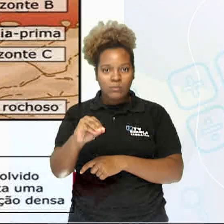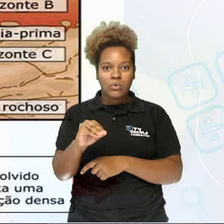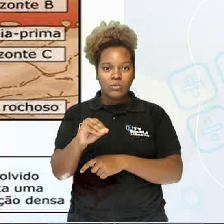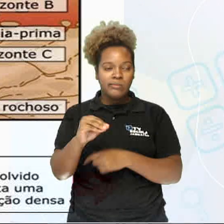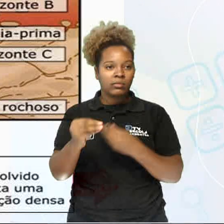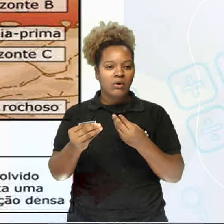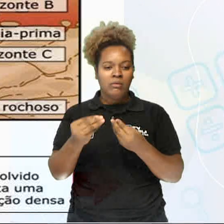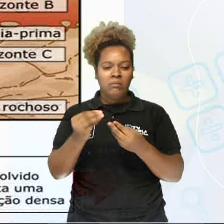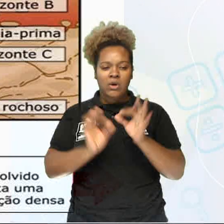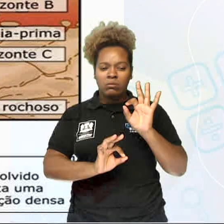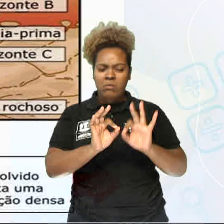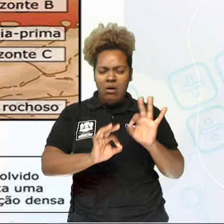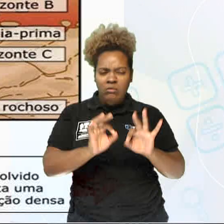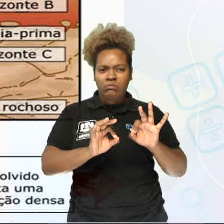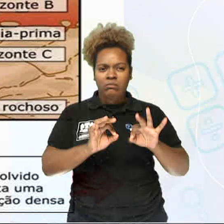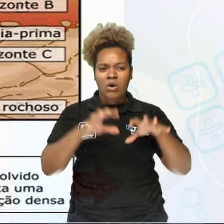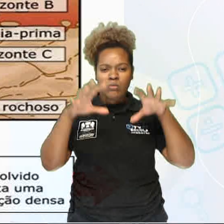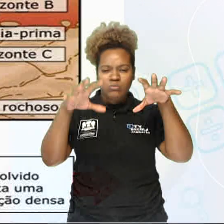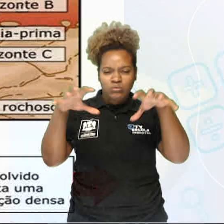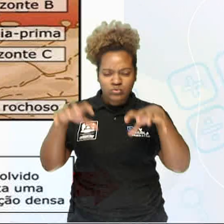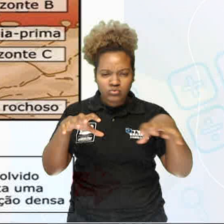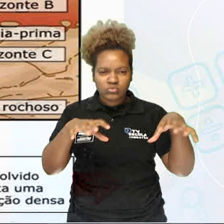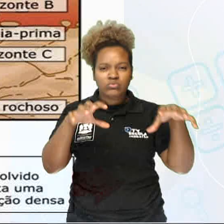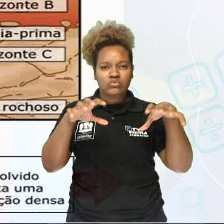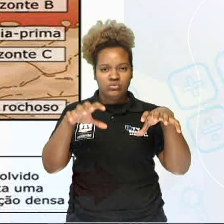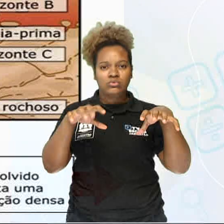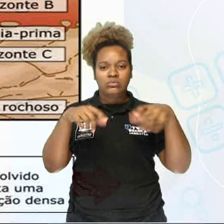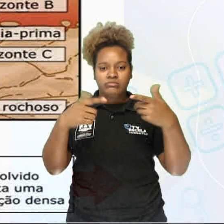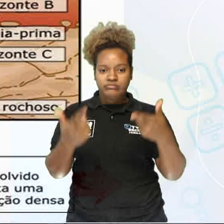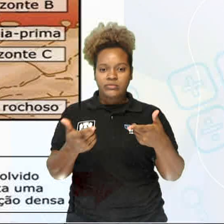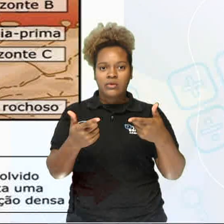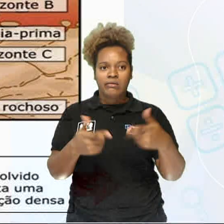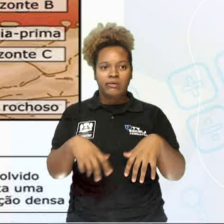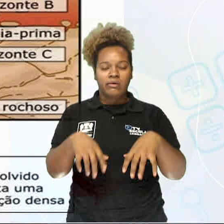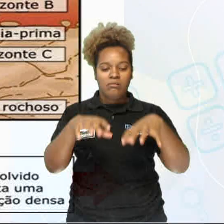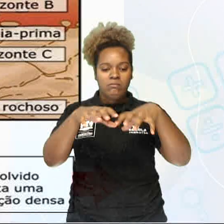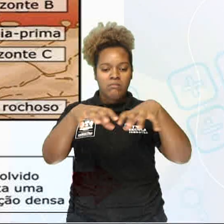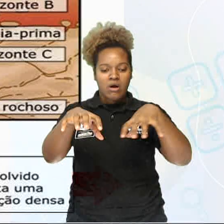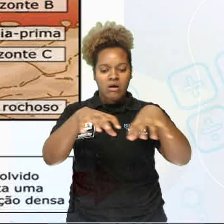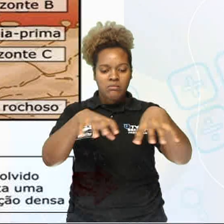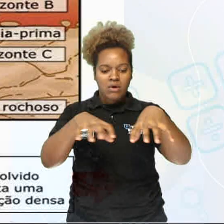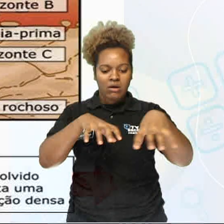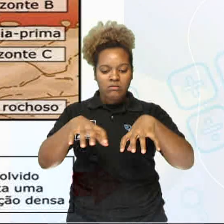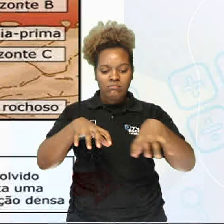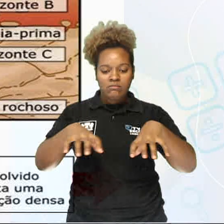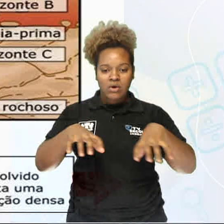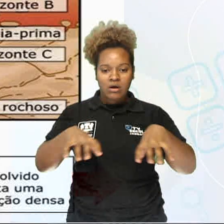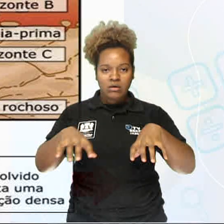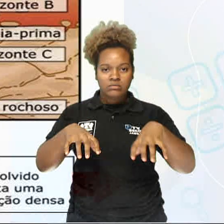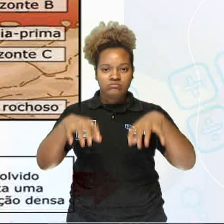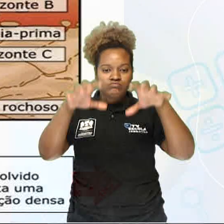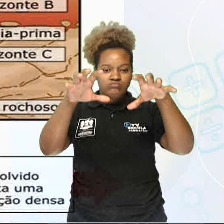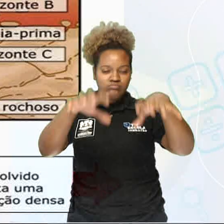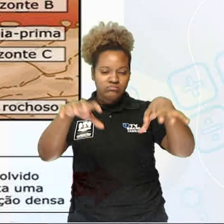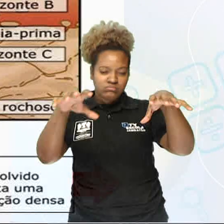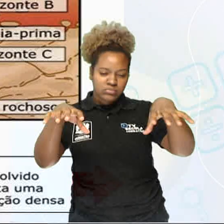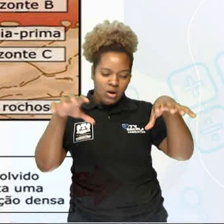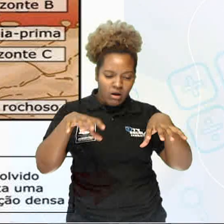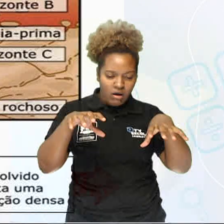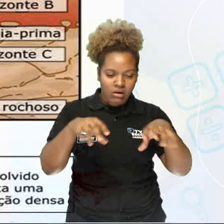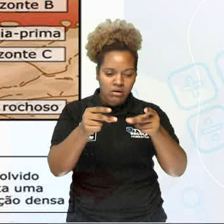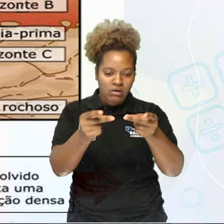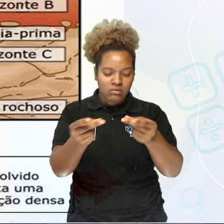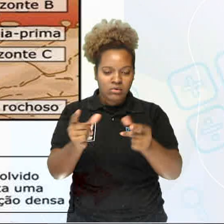pelas chuvas. O que é esse intemperismo? É a desagregação das partículas das rochas e